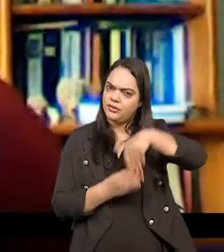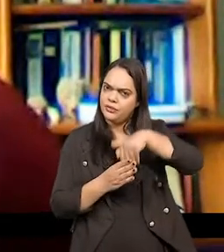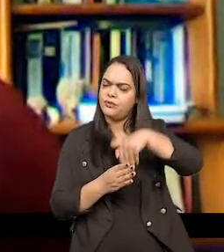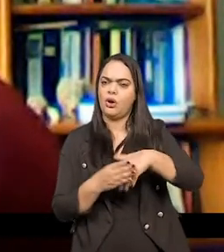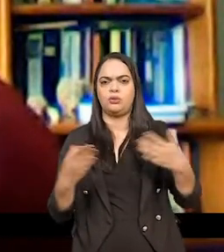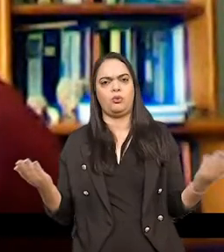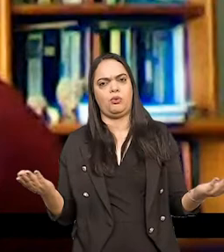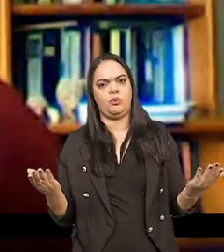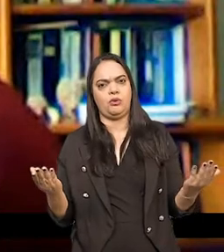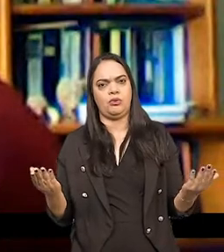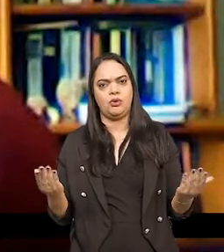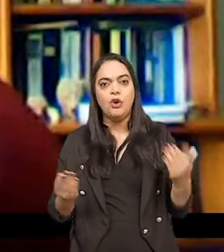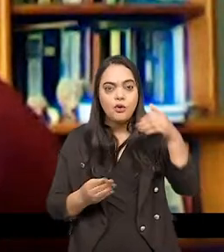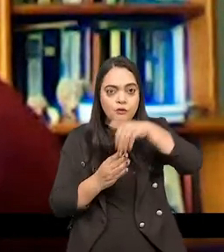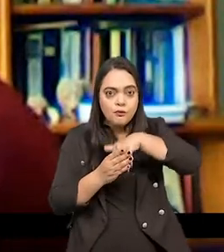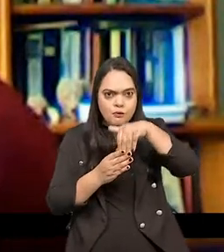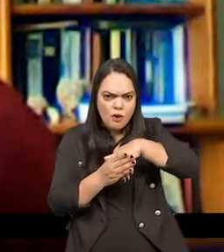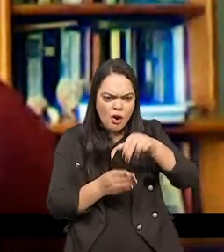os homens,